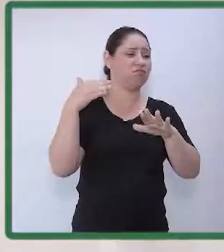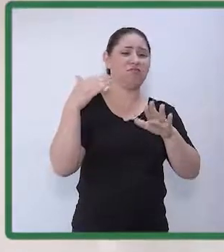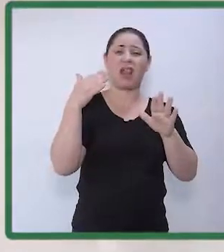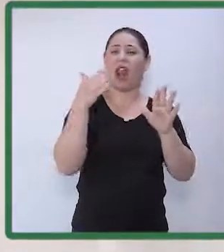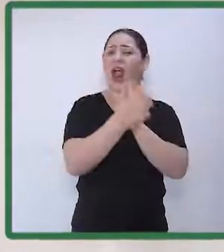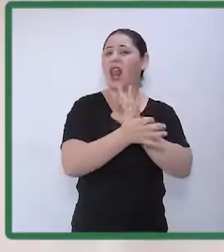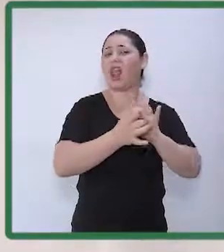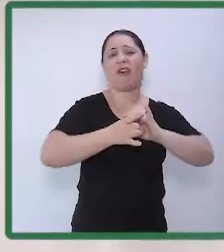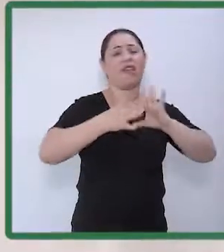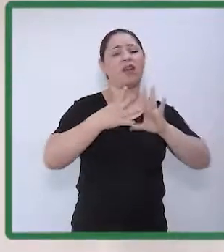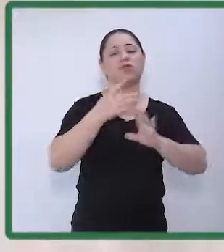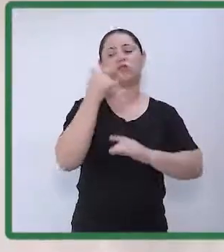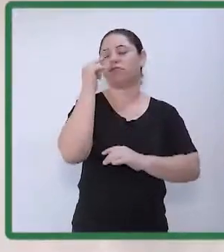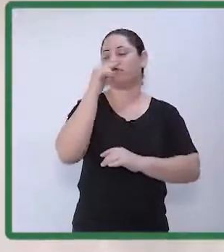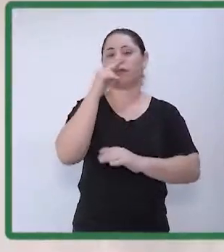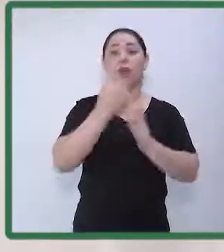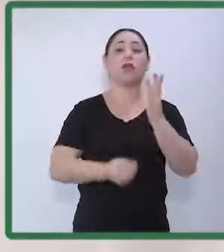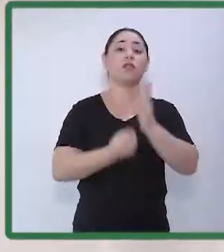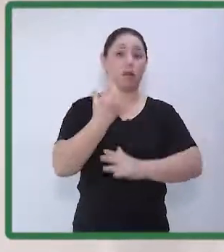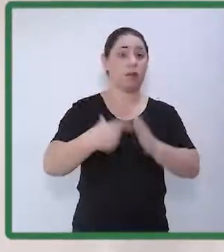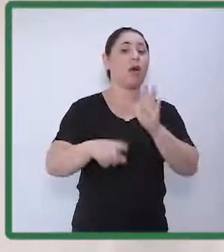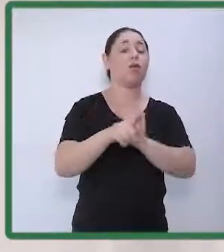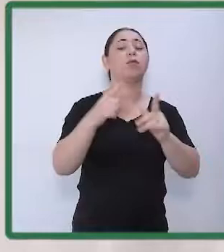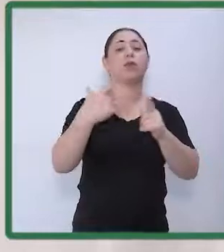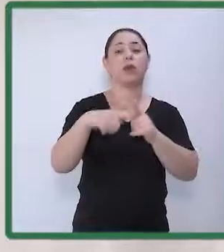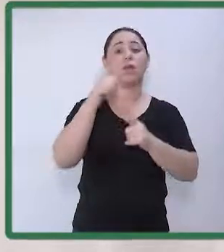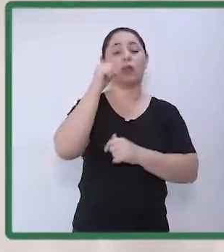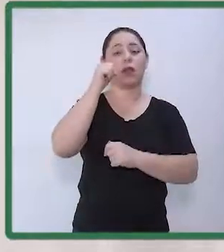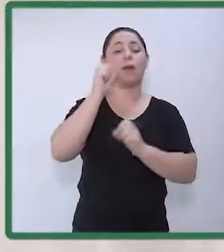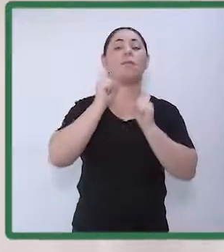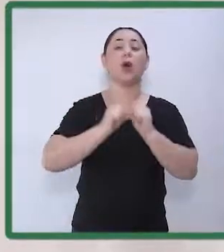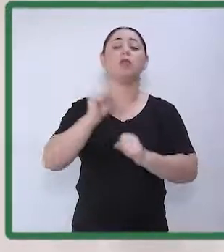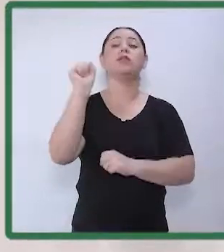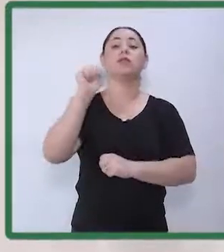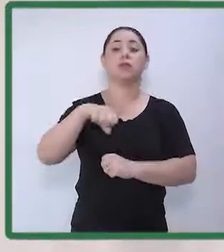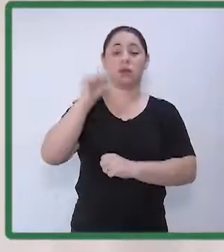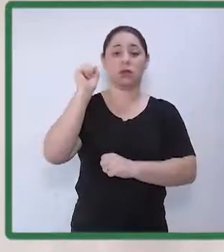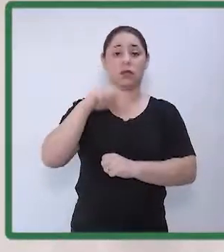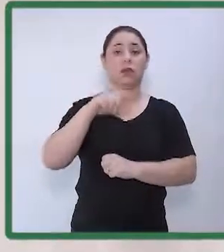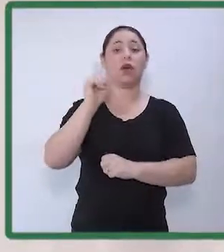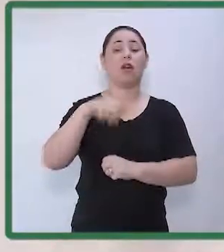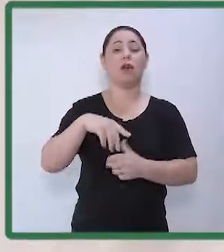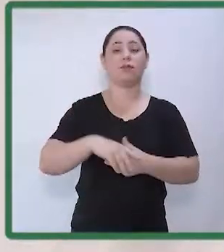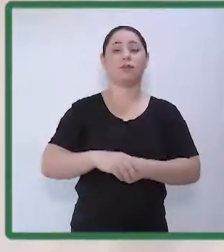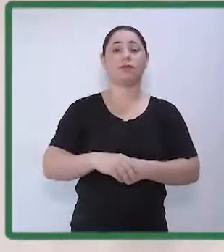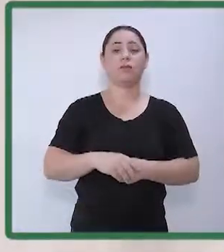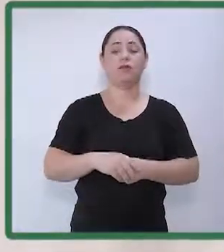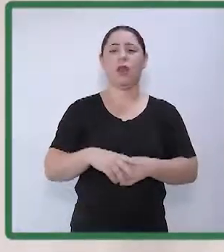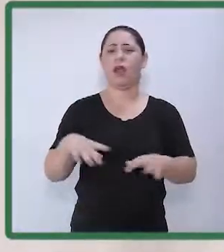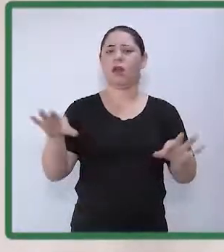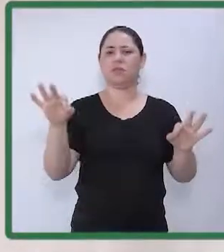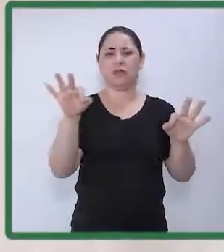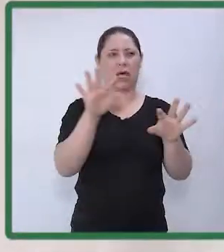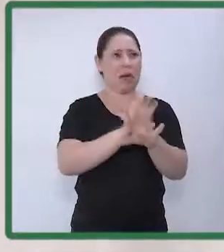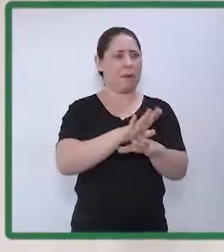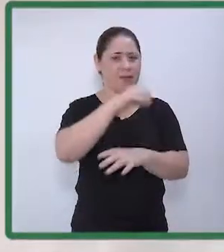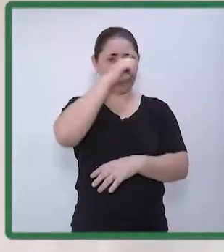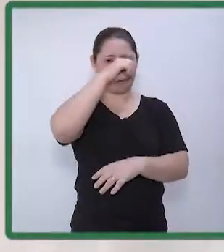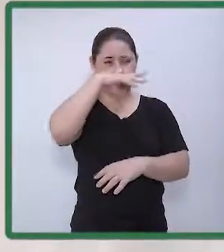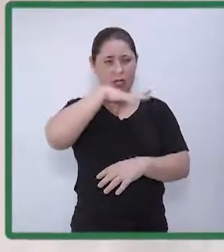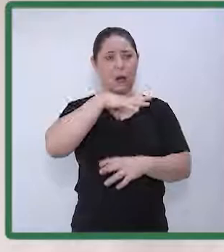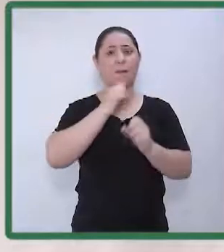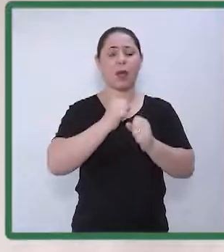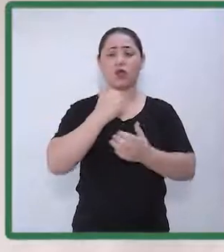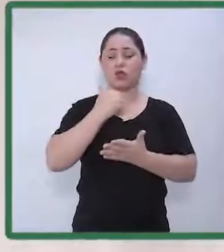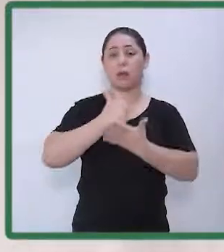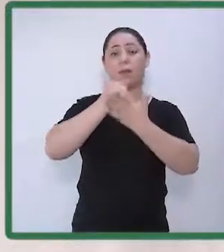Então, nós criamos essa lei para que as mulheres possam sim sair desse ciclo também de